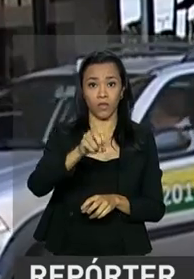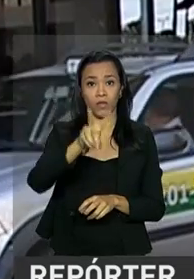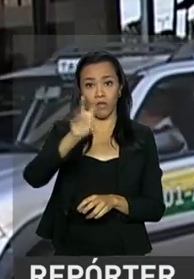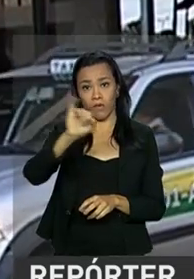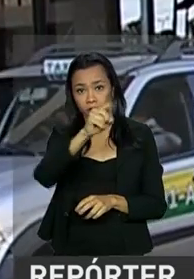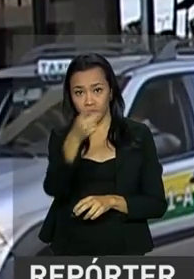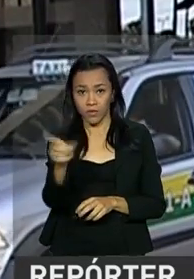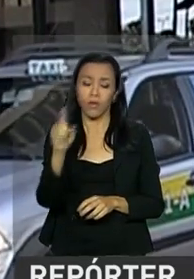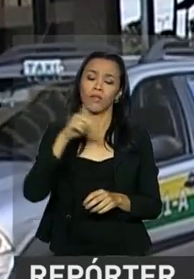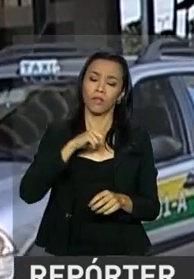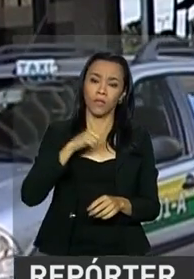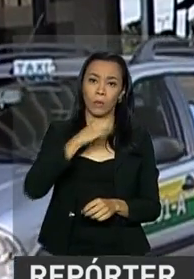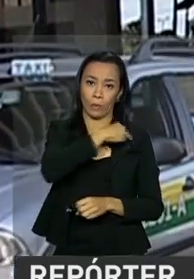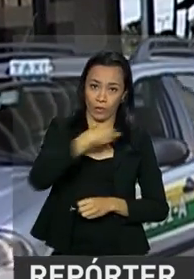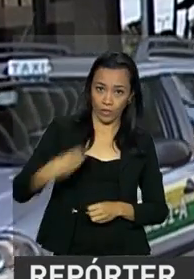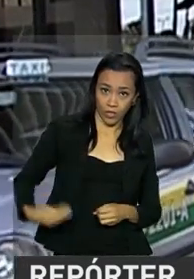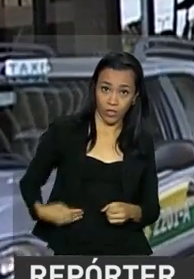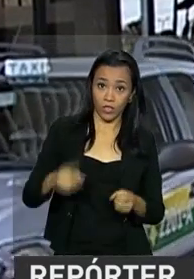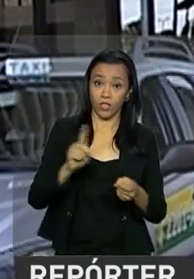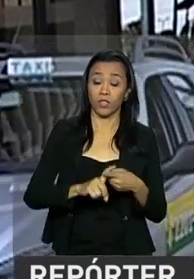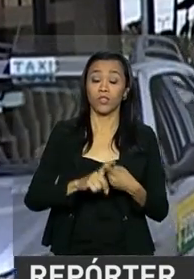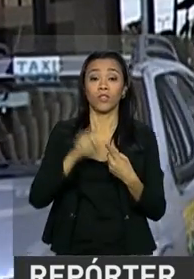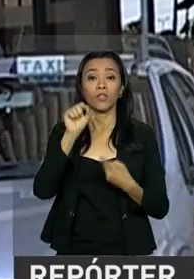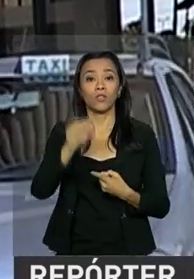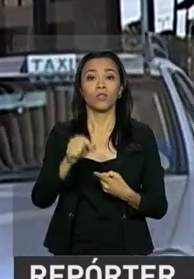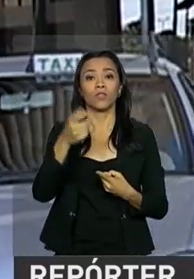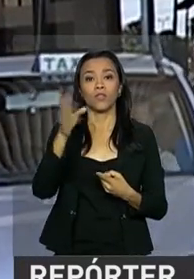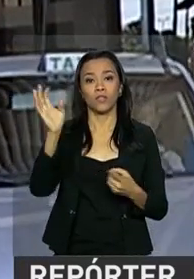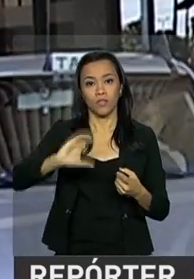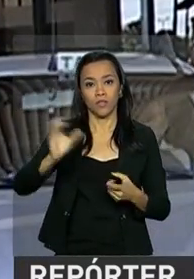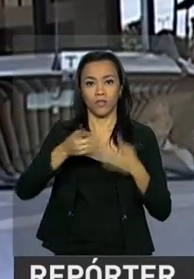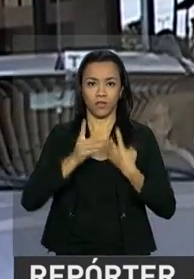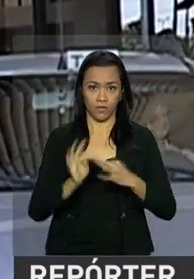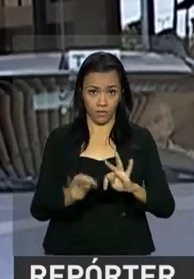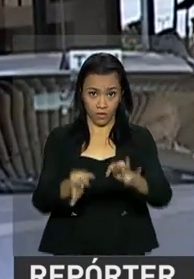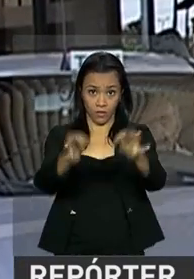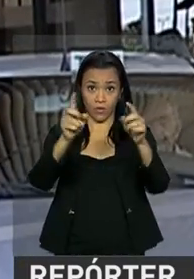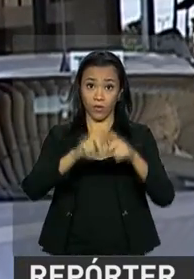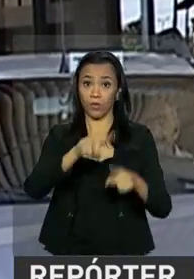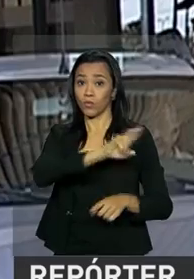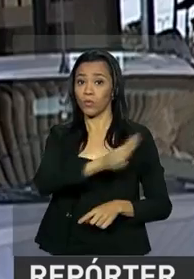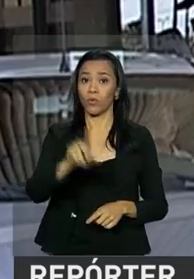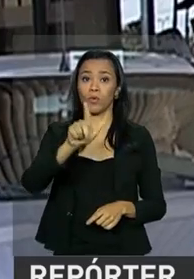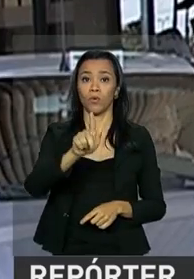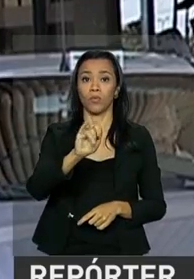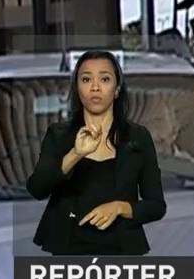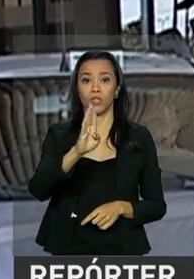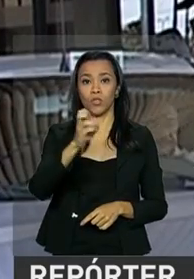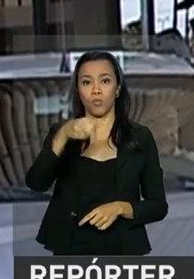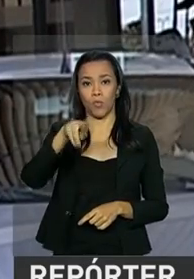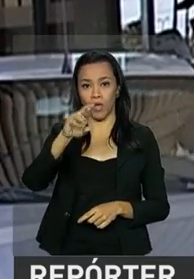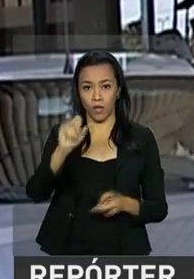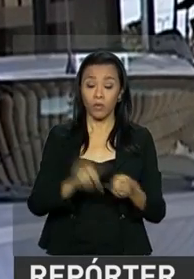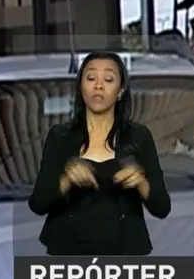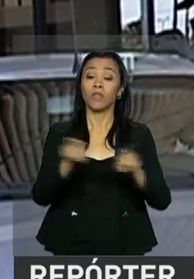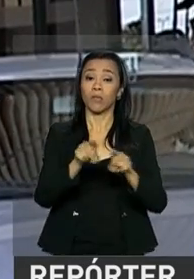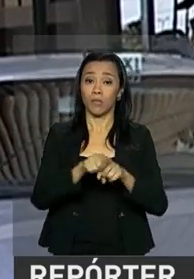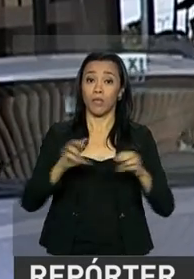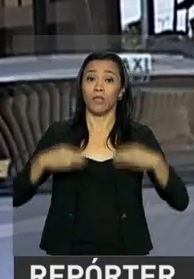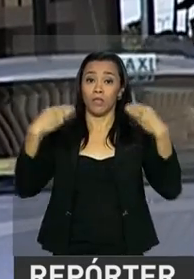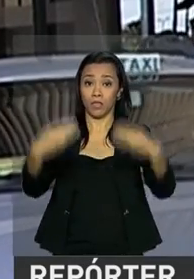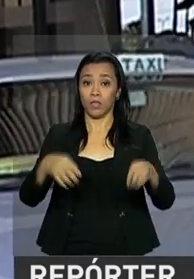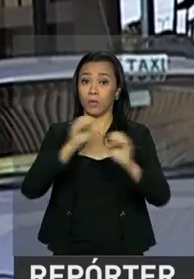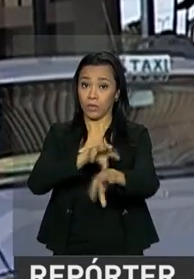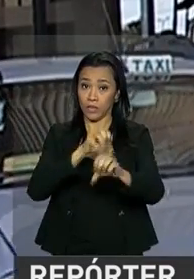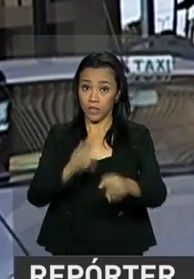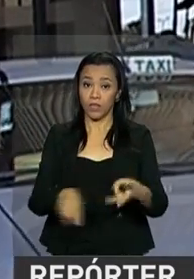Temer e também os ministros de Ciência Tecnologia inovação e comunicações Gilberto Cassab da educação Mendonça Filho e